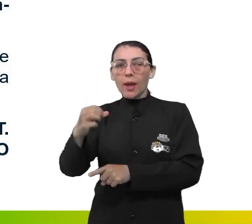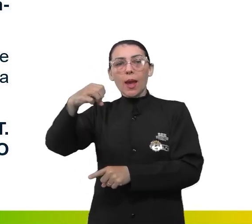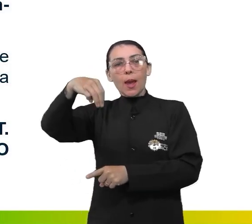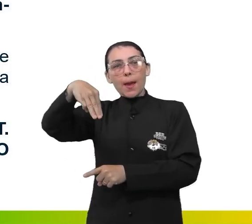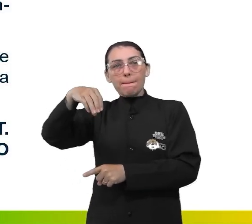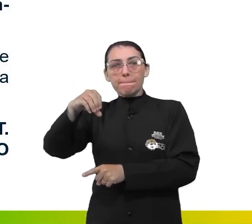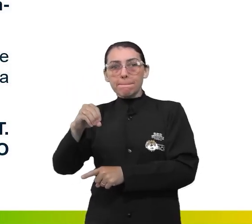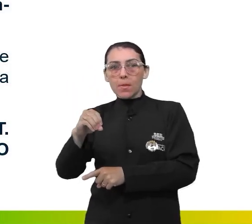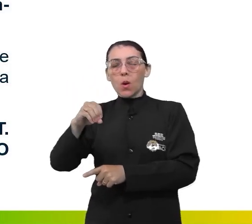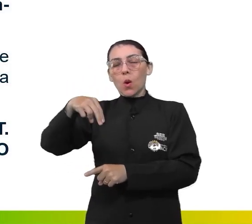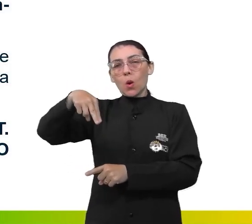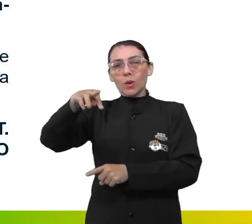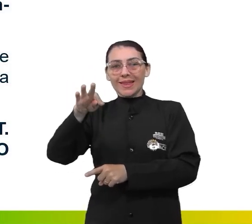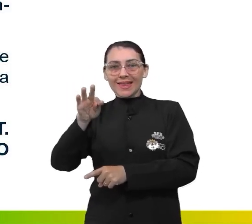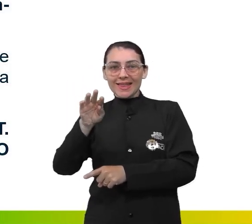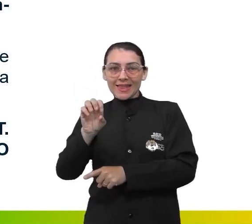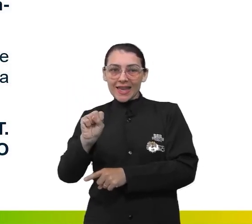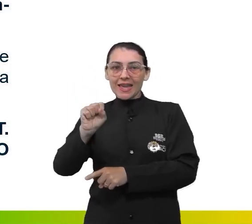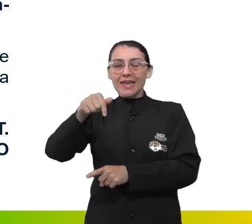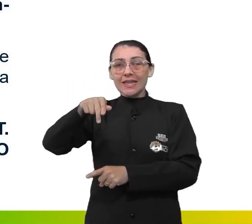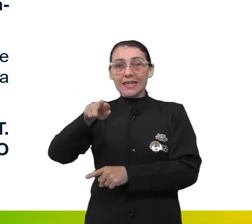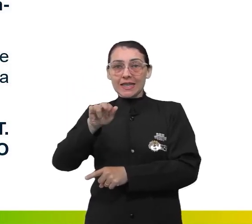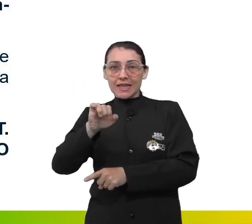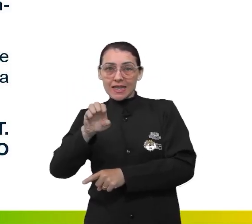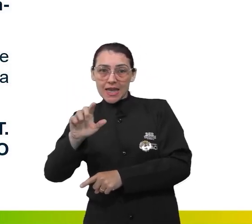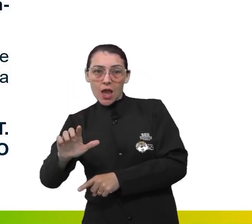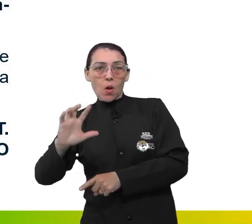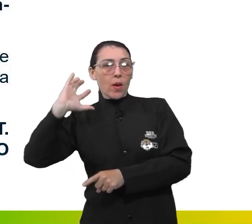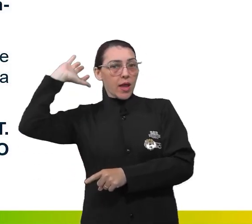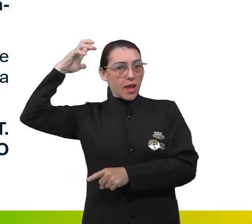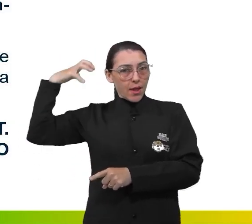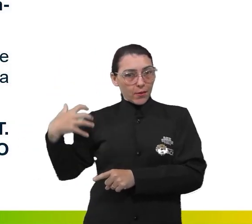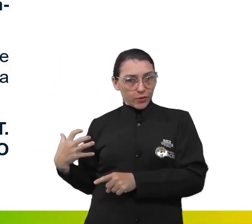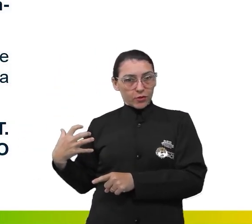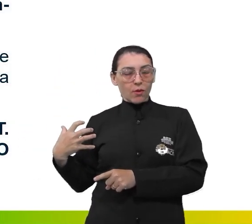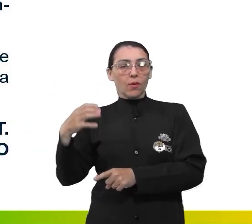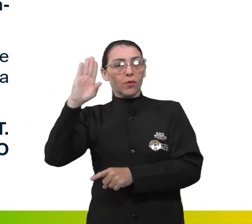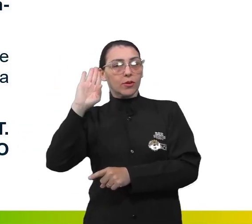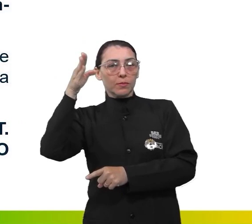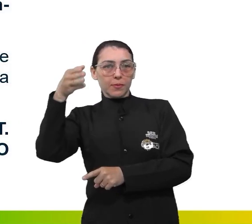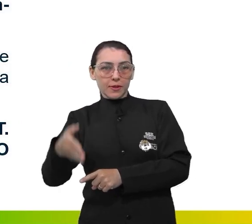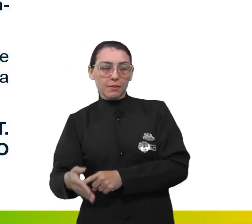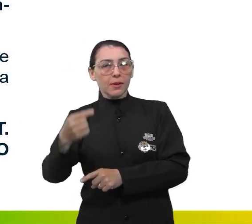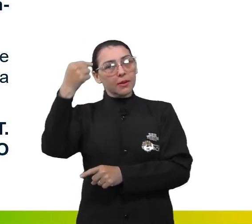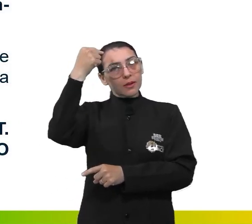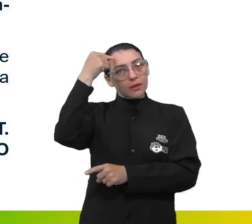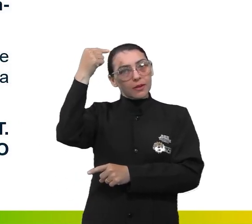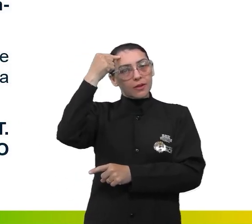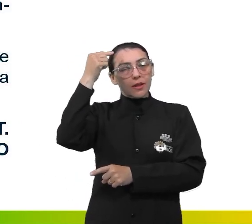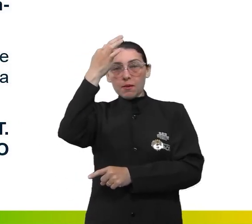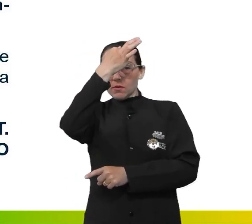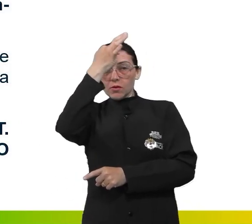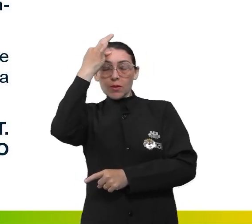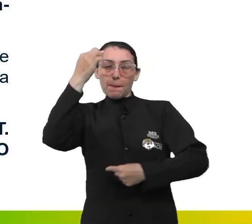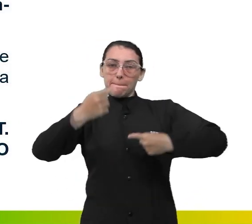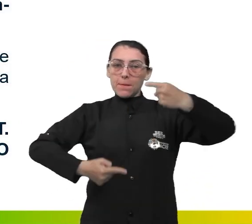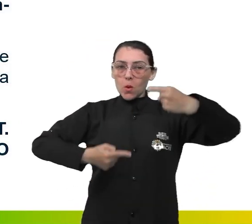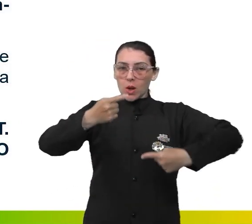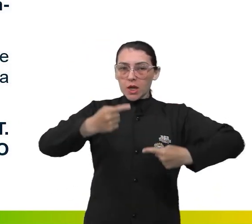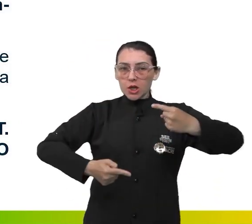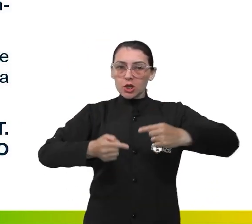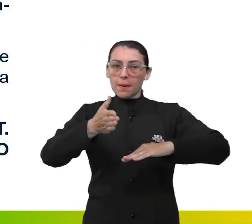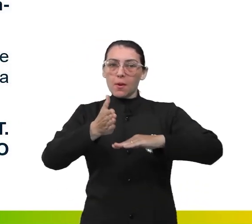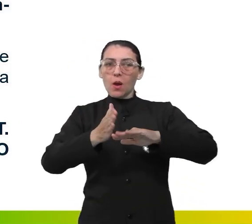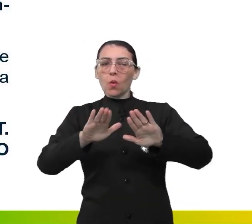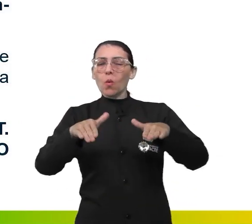e Rousseau. Então, esses são os principais pensadores da filosofia política moderna. Agora,